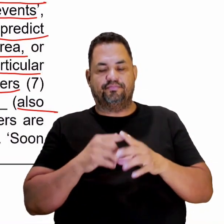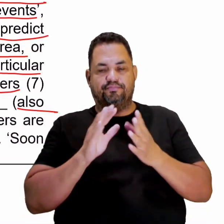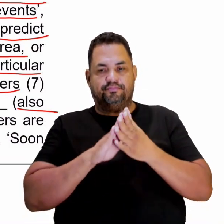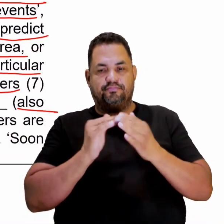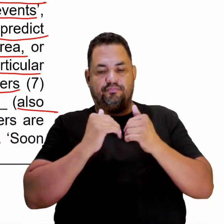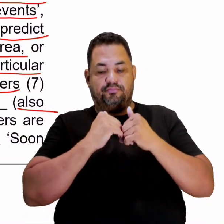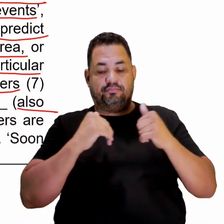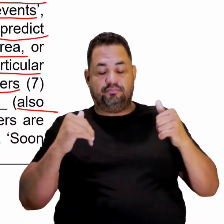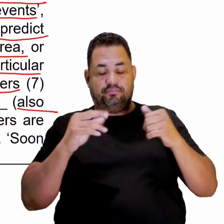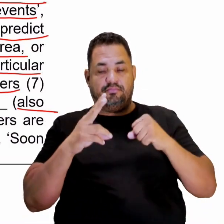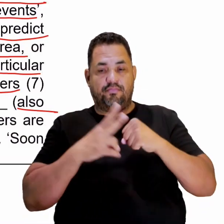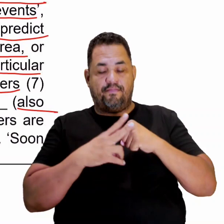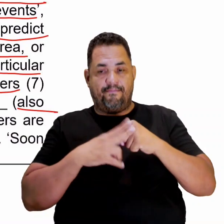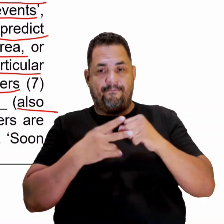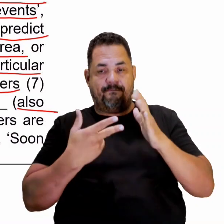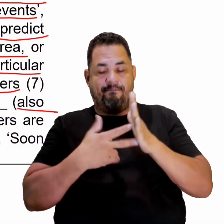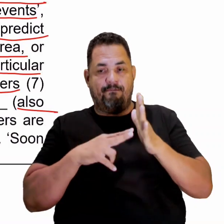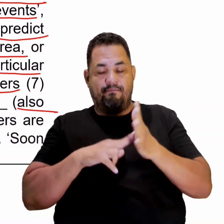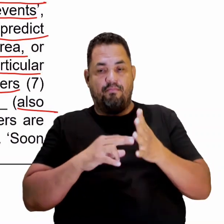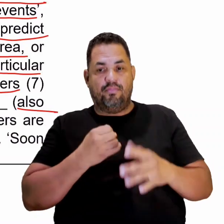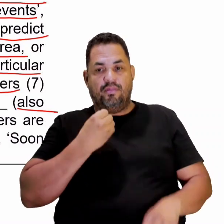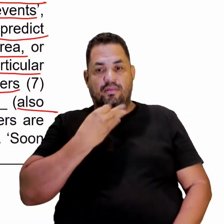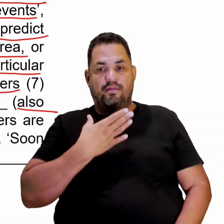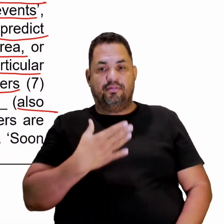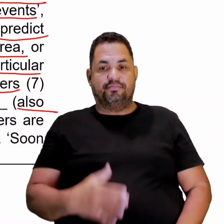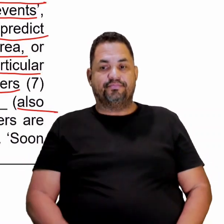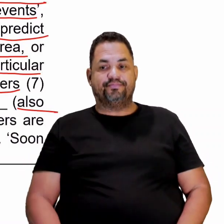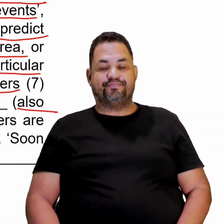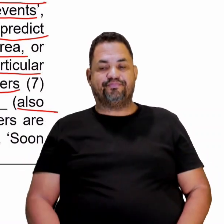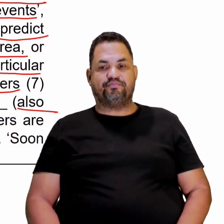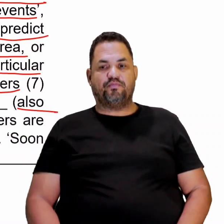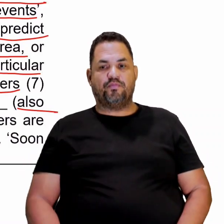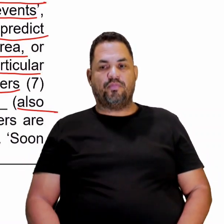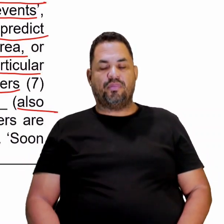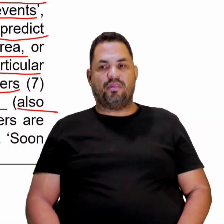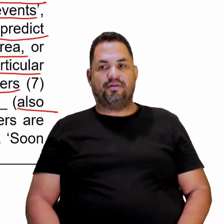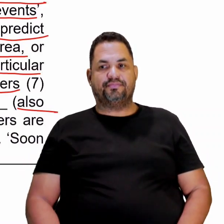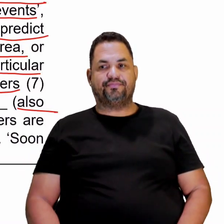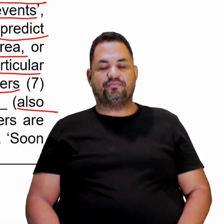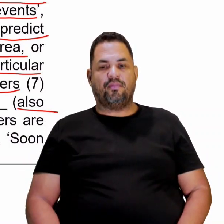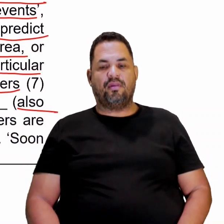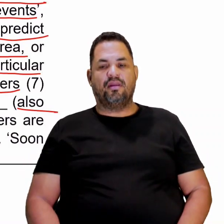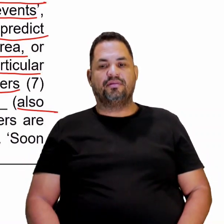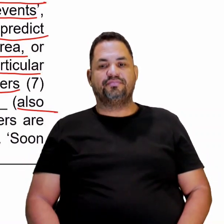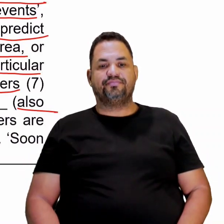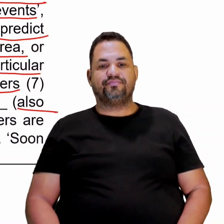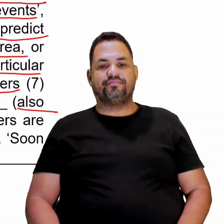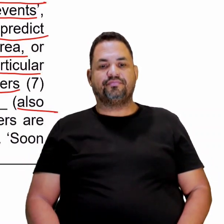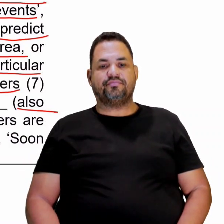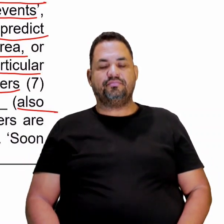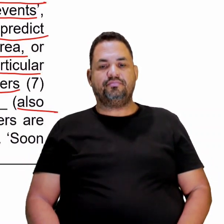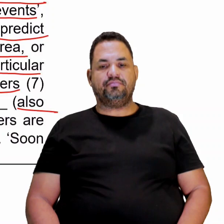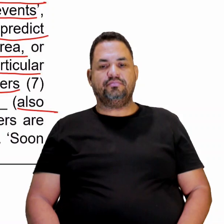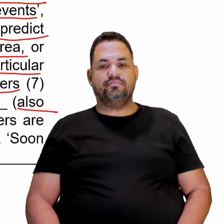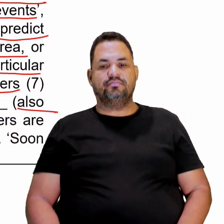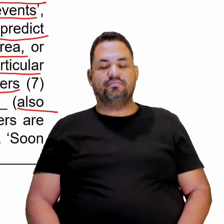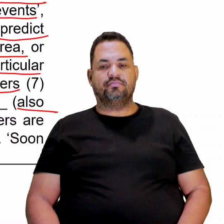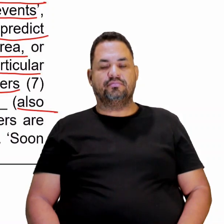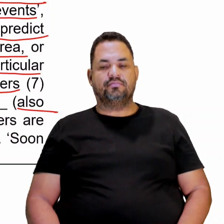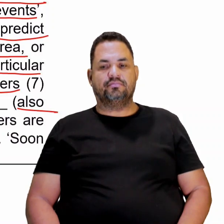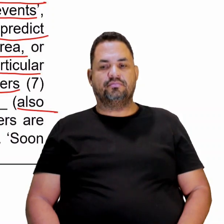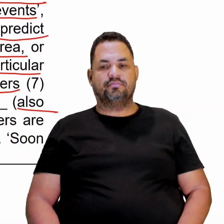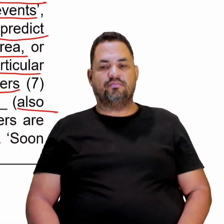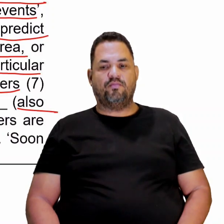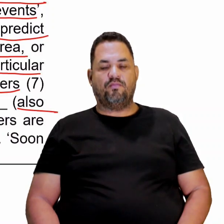precisa vir aqui no meio, que significa também. Will also do most of the jobs now being done by